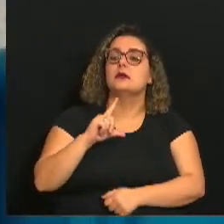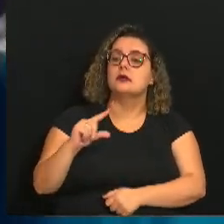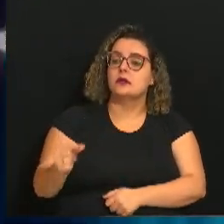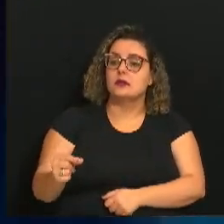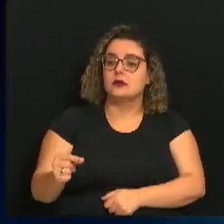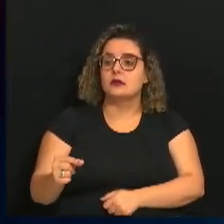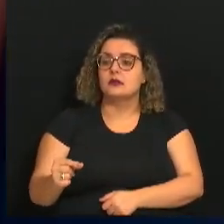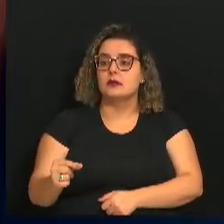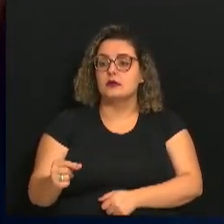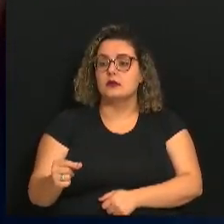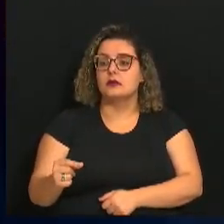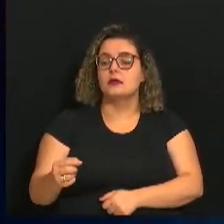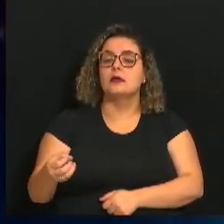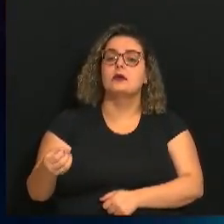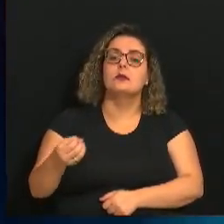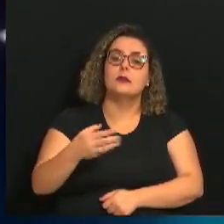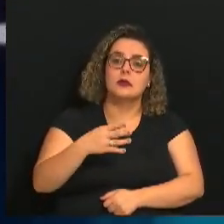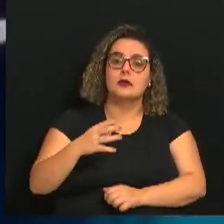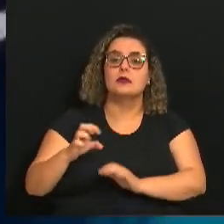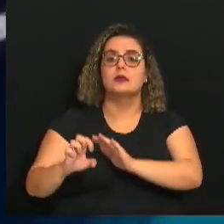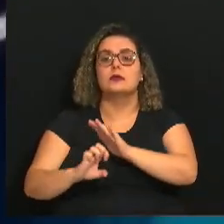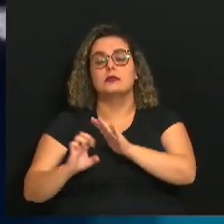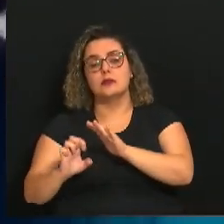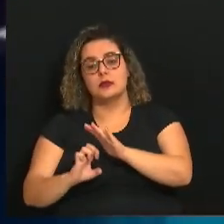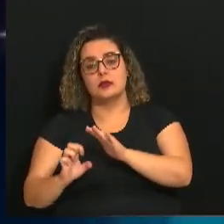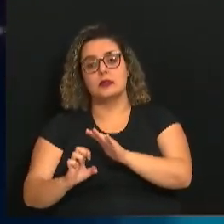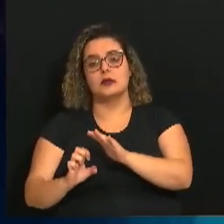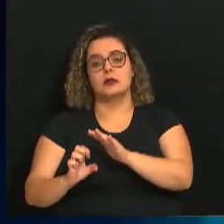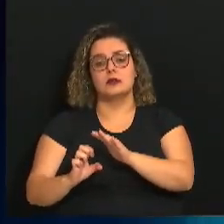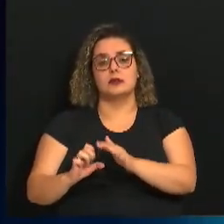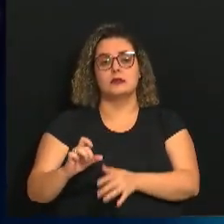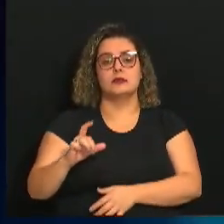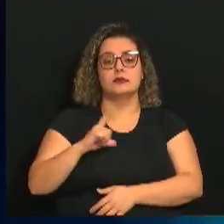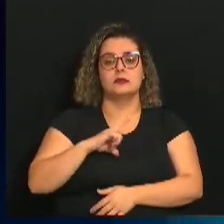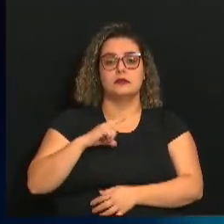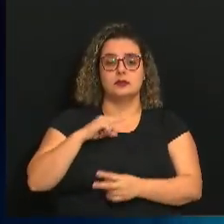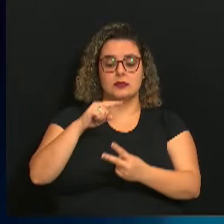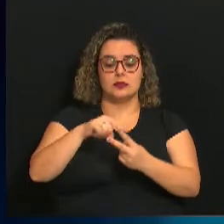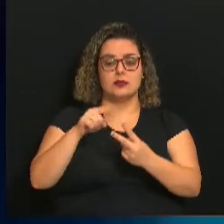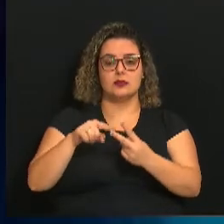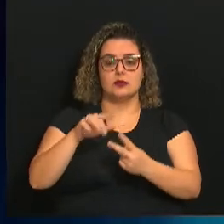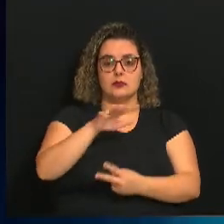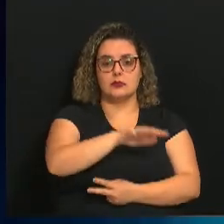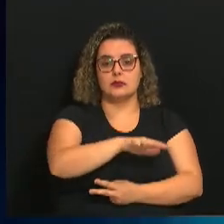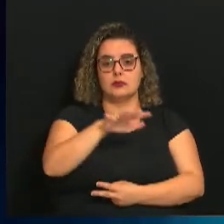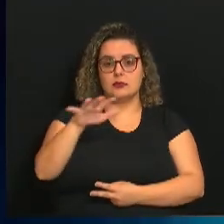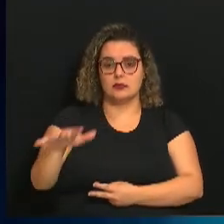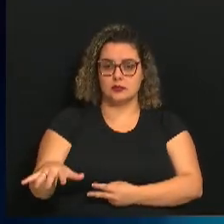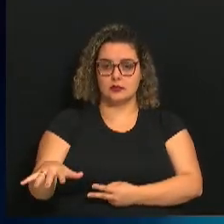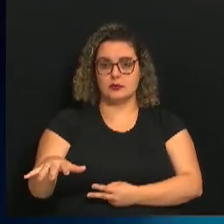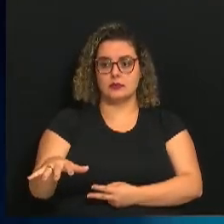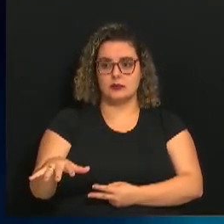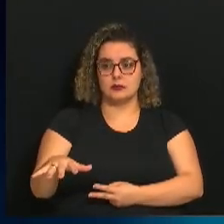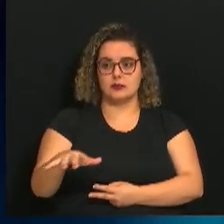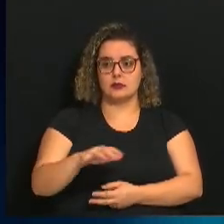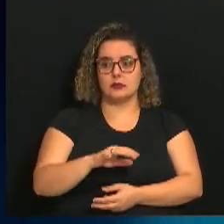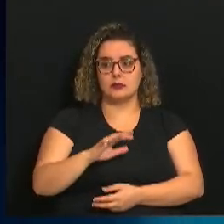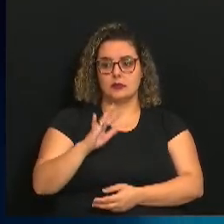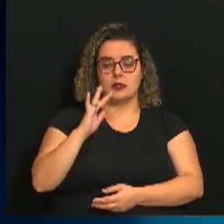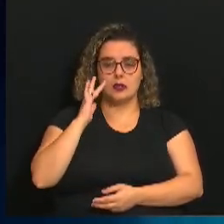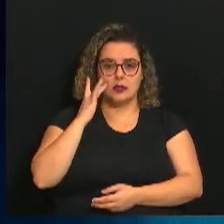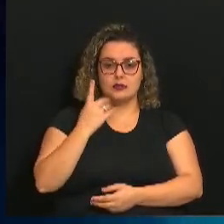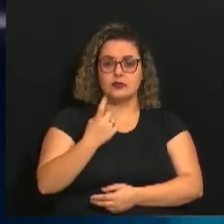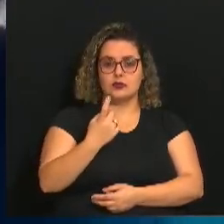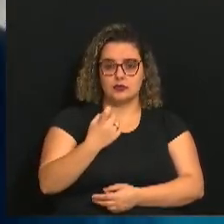ia assumir uma nova empresa, e essa nova empresa teria duas modalidades de acho que é uma modalidade